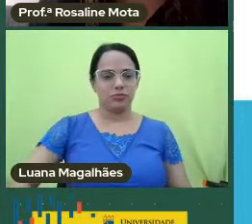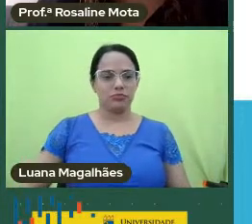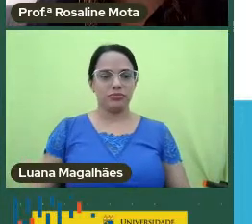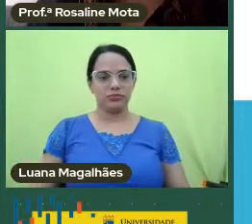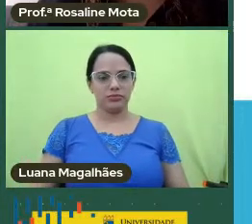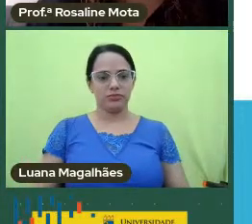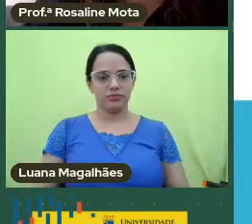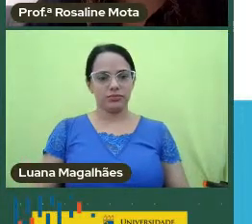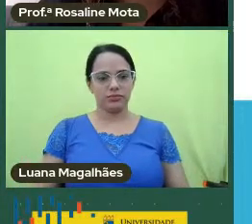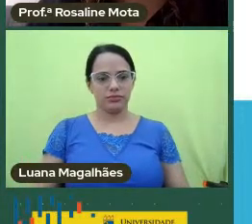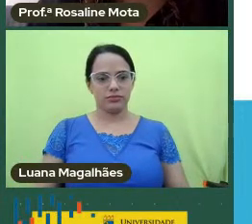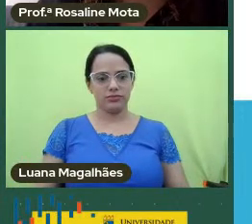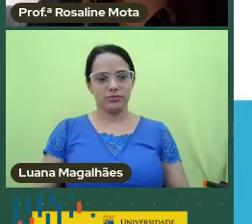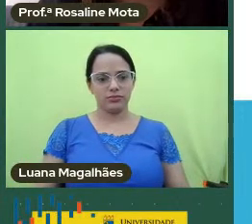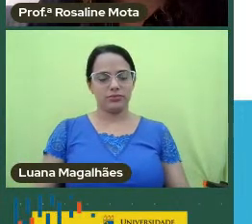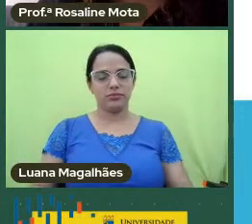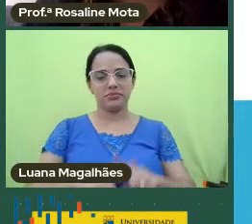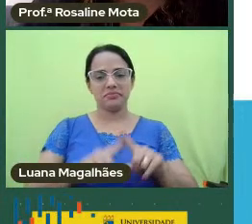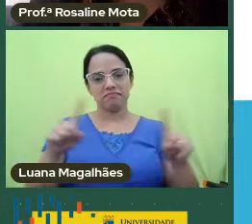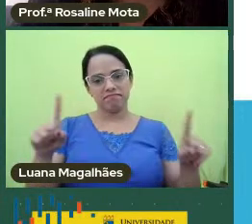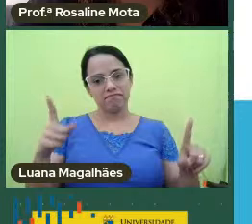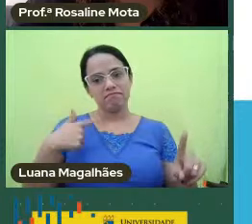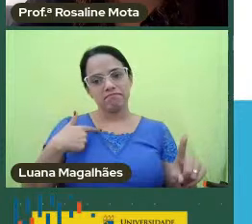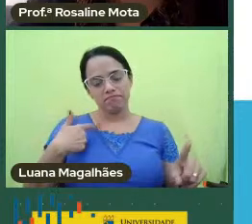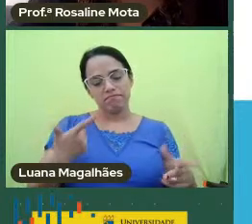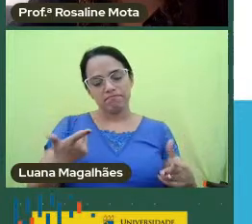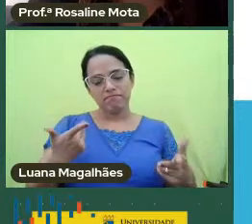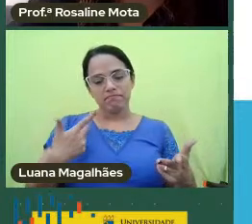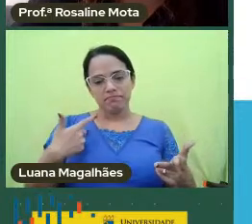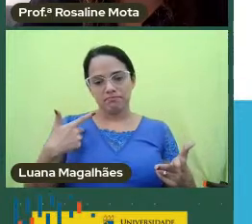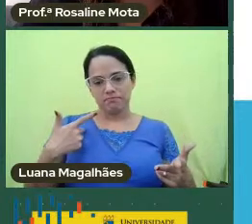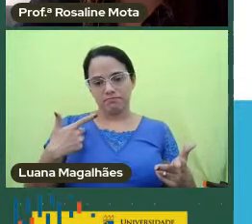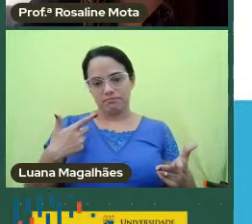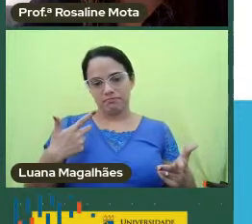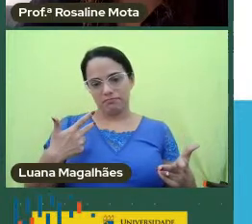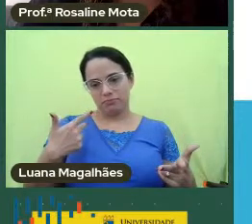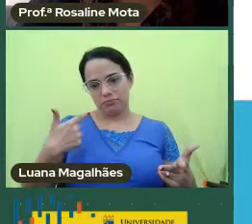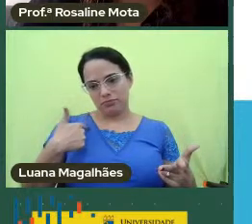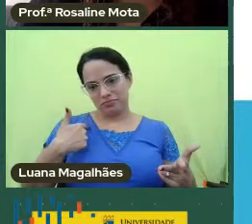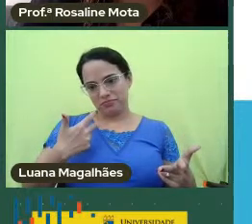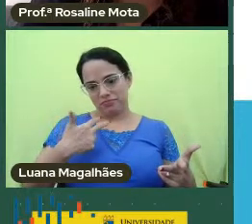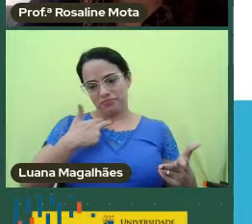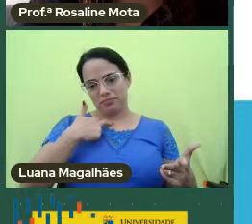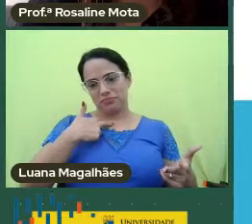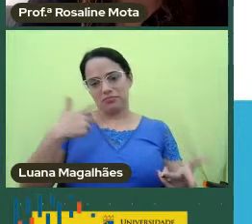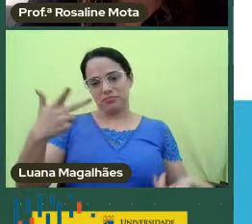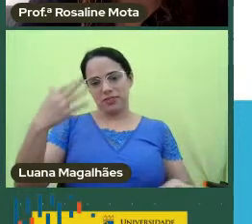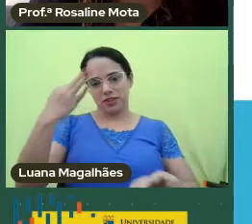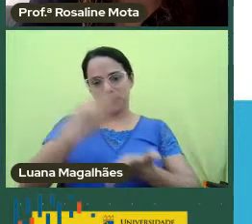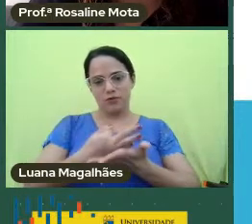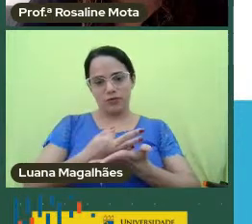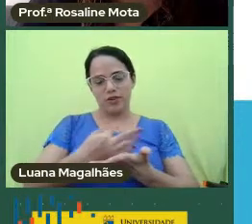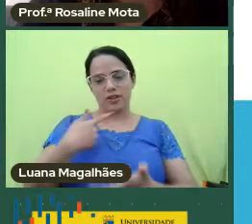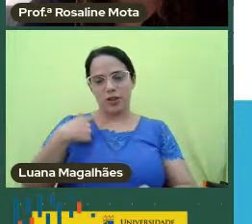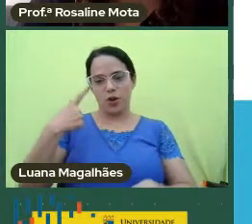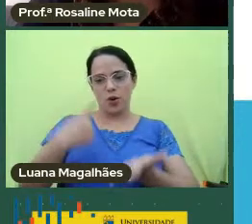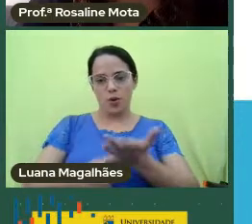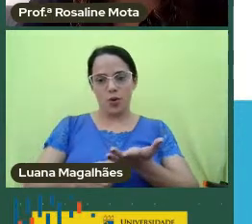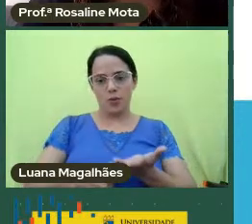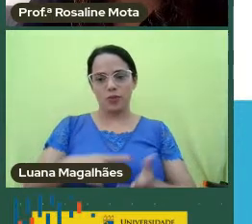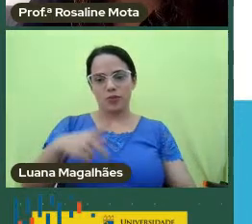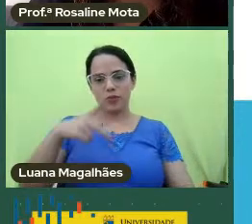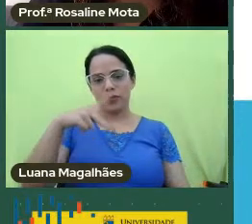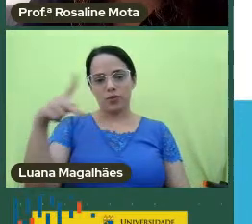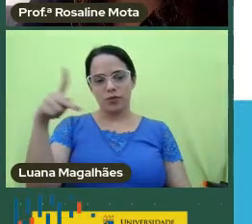e que, apesar disso, não poderia farrapar com a professora Virgínia Bentes Pinto, que para mim